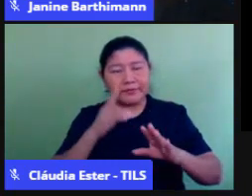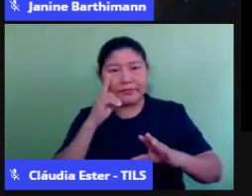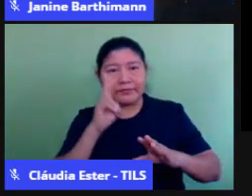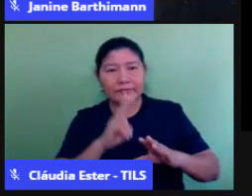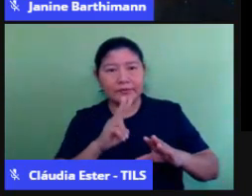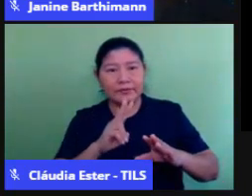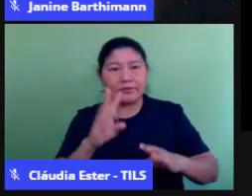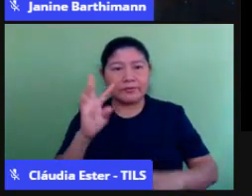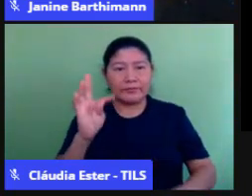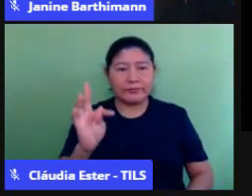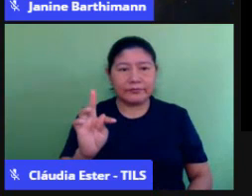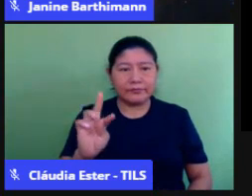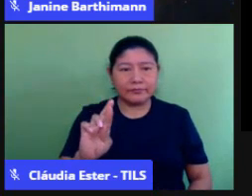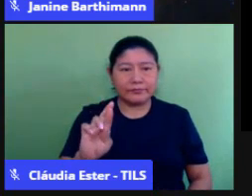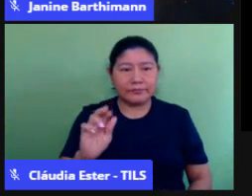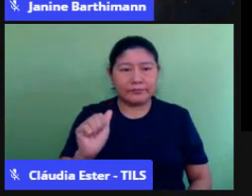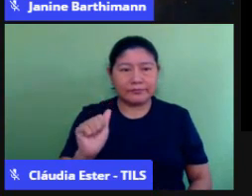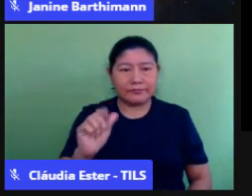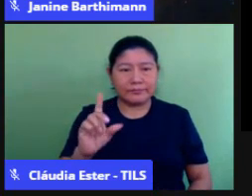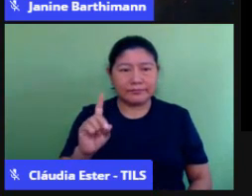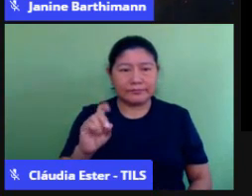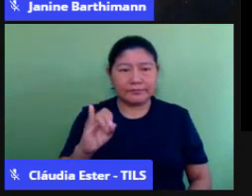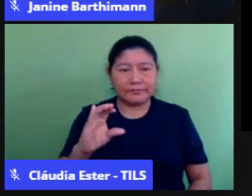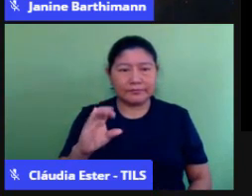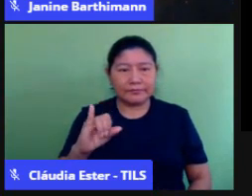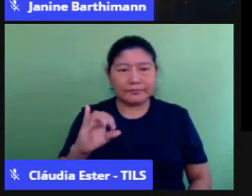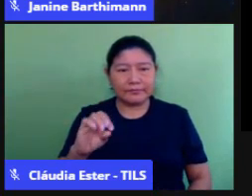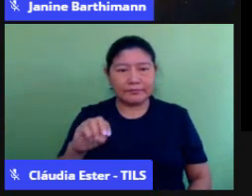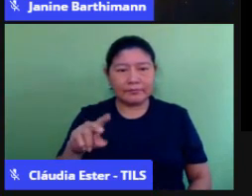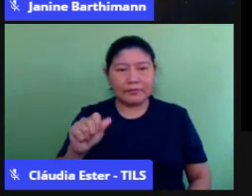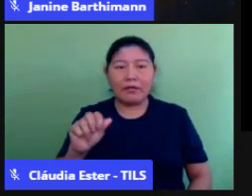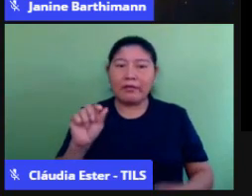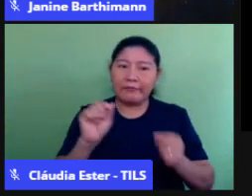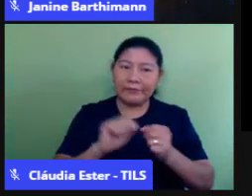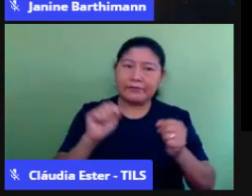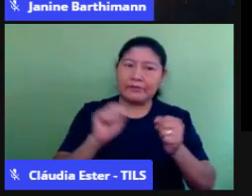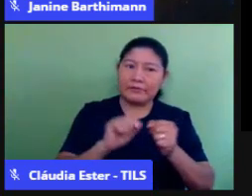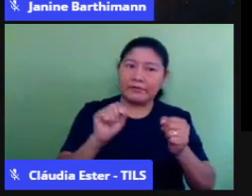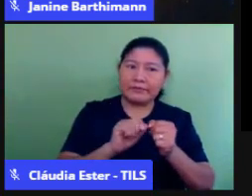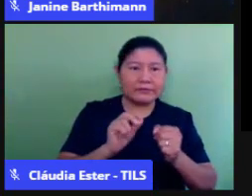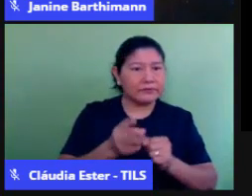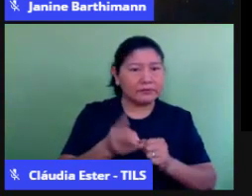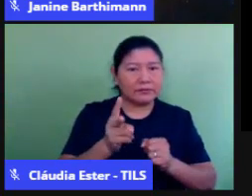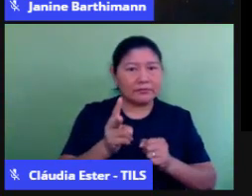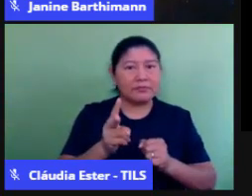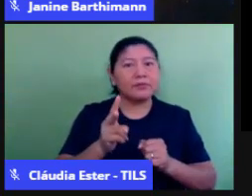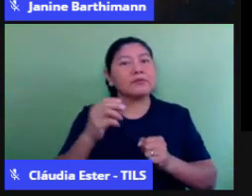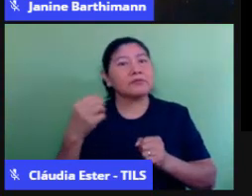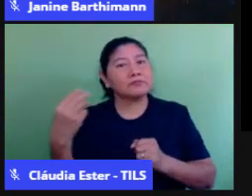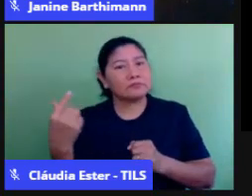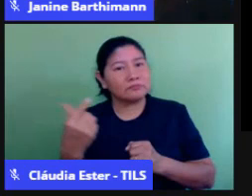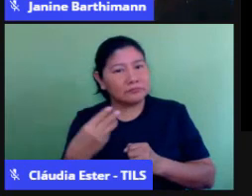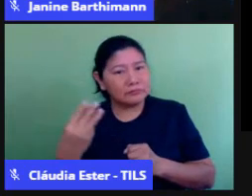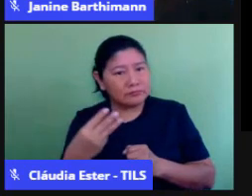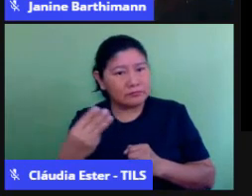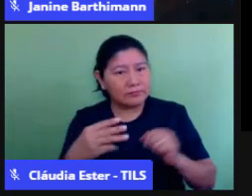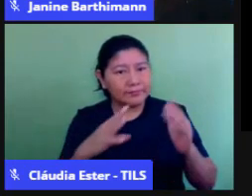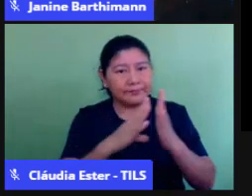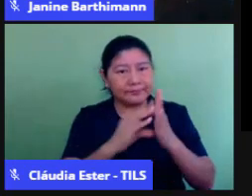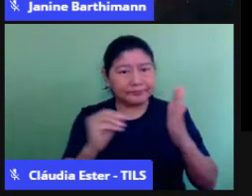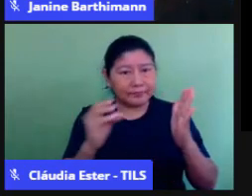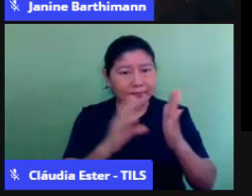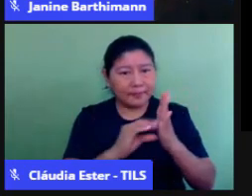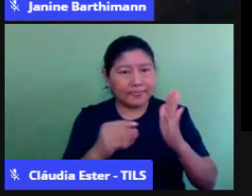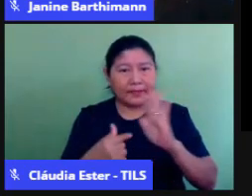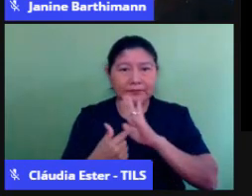no reprodutivismo. E terceiro, né, modelo, equilíbrio entre a aprendizagem